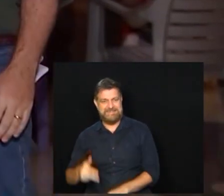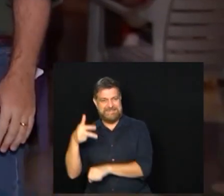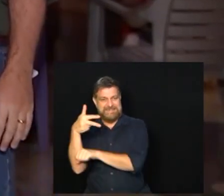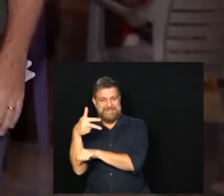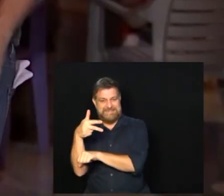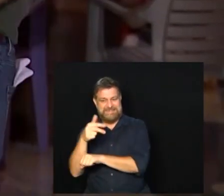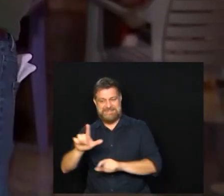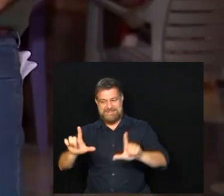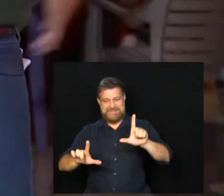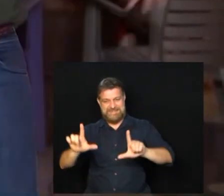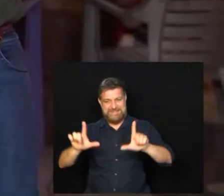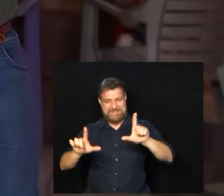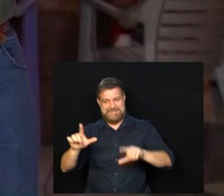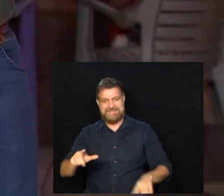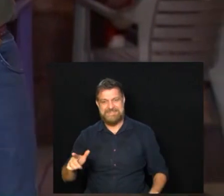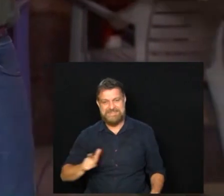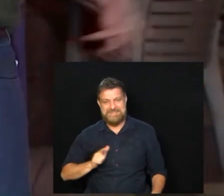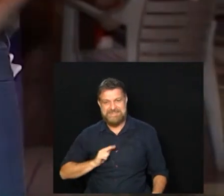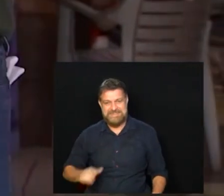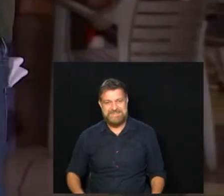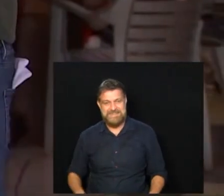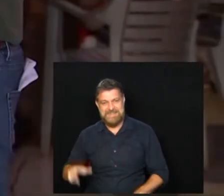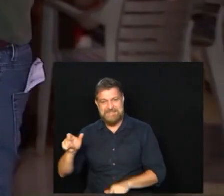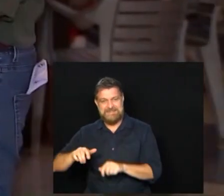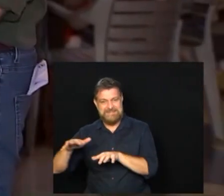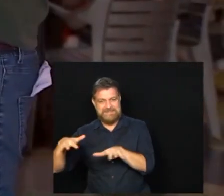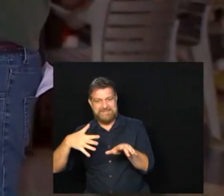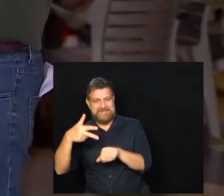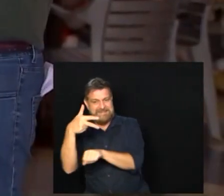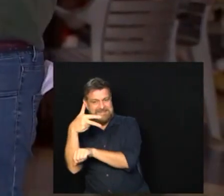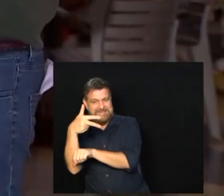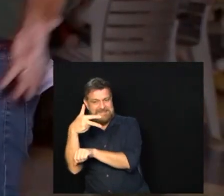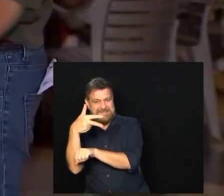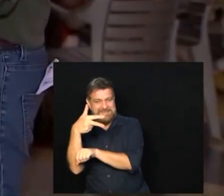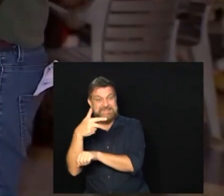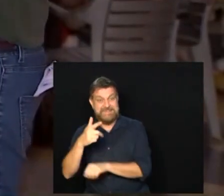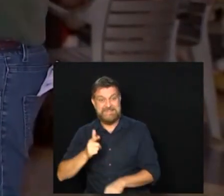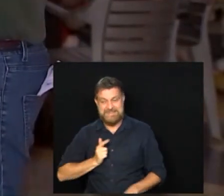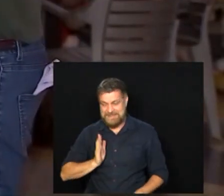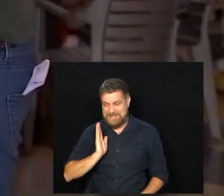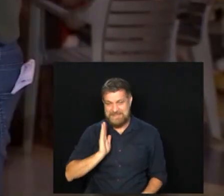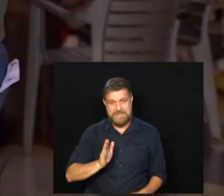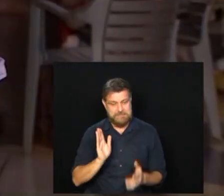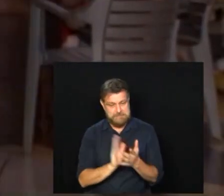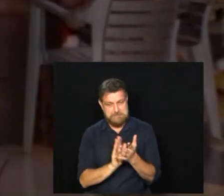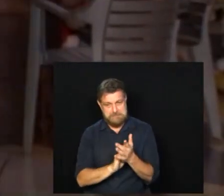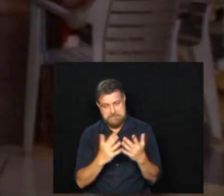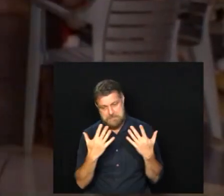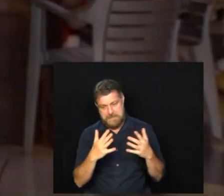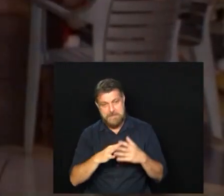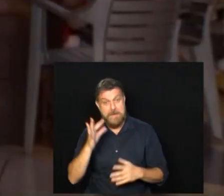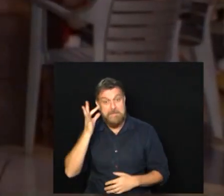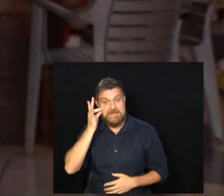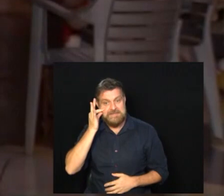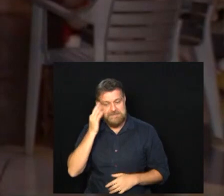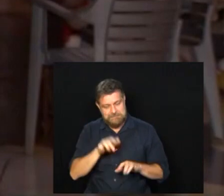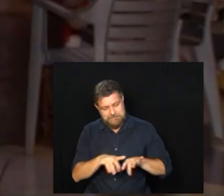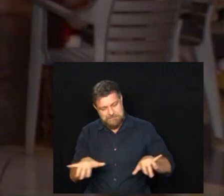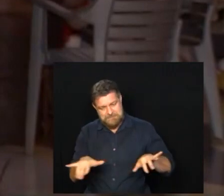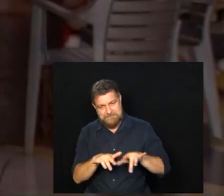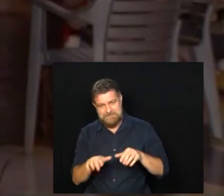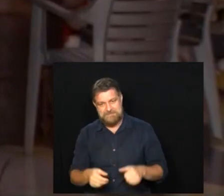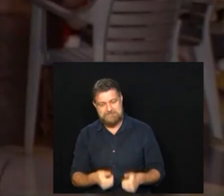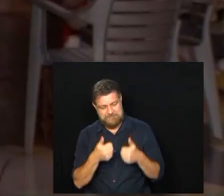São os alunos corajosos. Não só aula em público com o pessoal que está aqui acompanhando, como na televisão. Parabéns, foi ao vivo aí, mandou bem, viu?